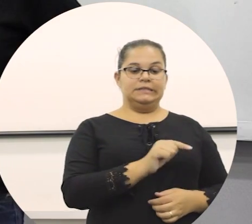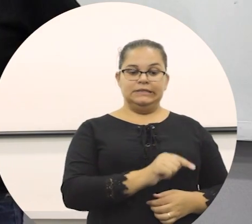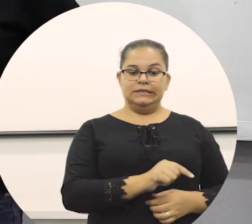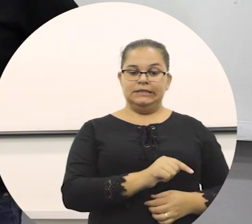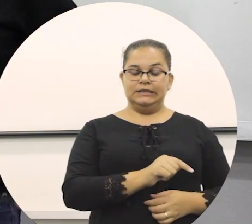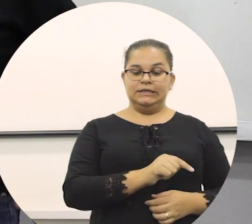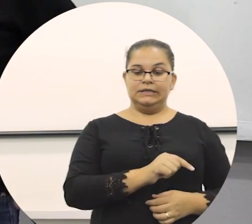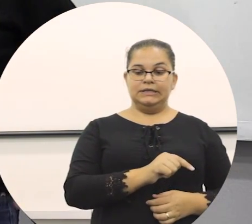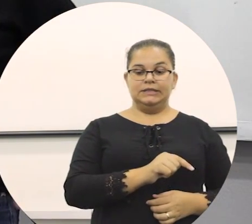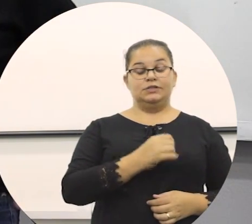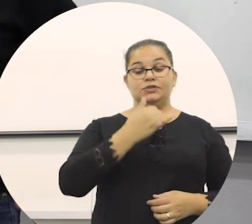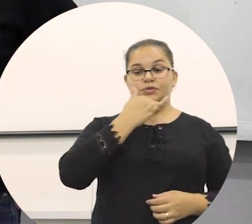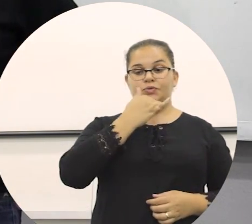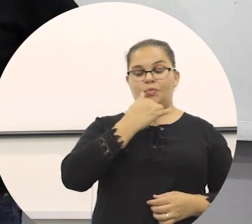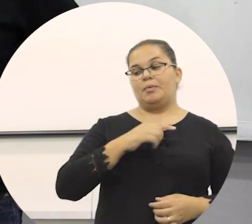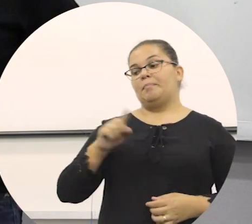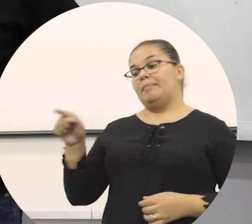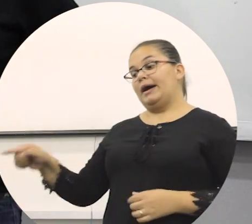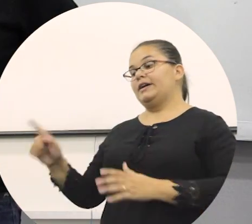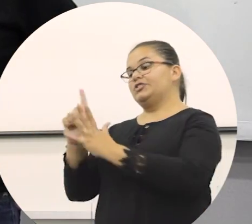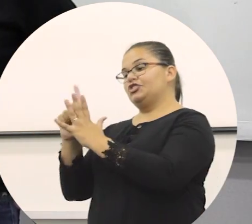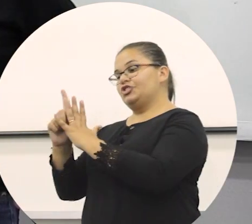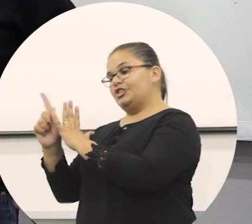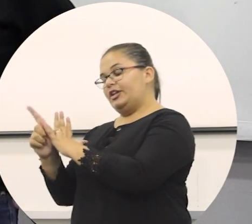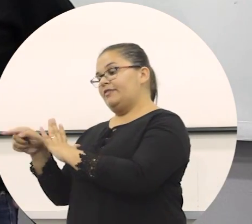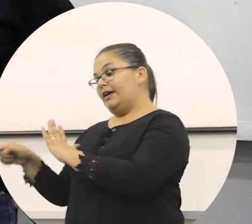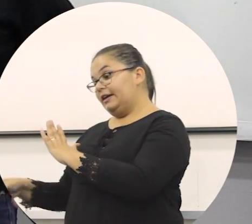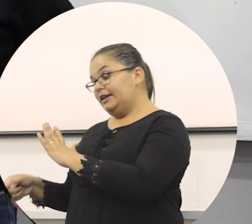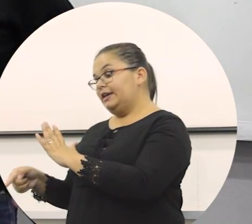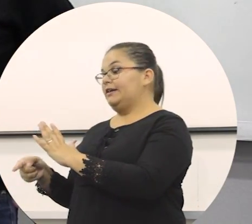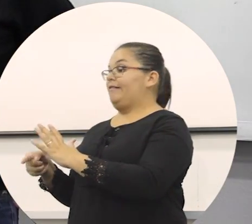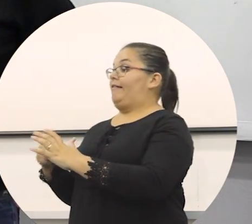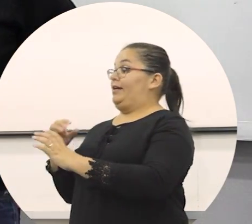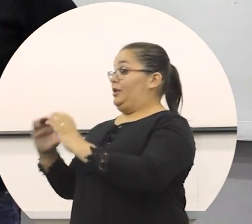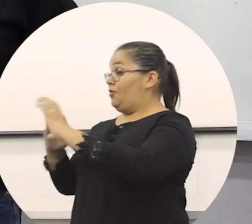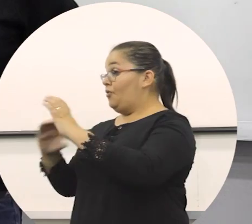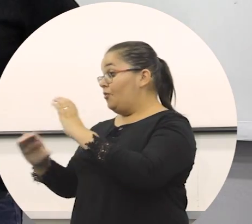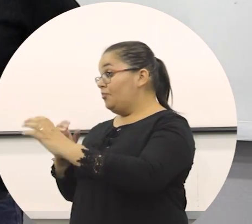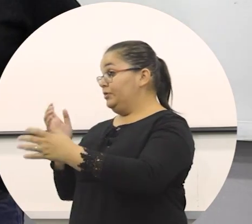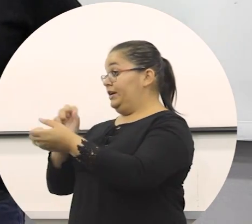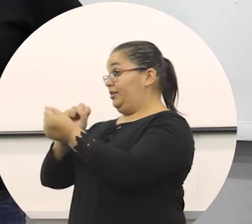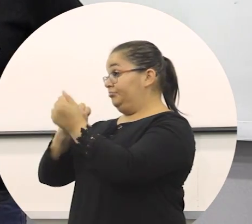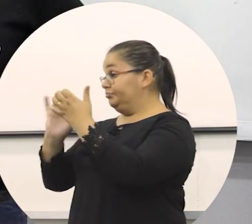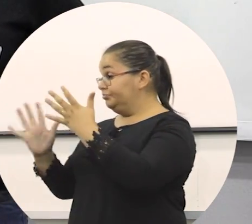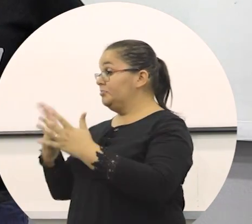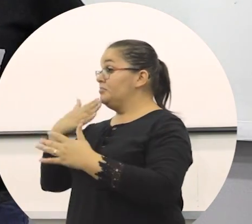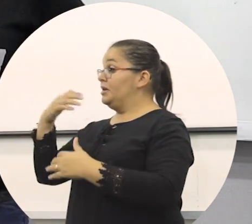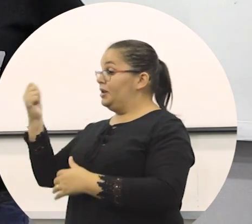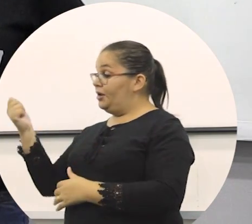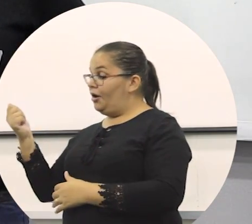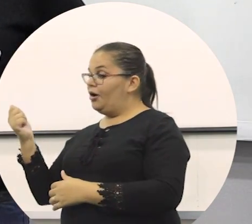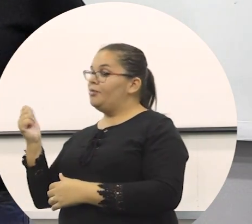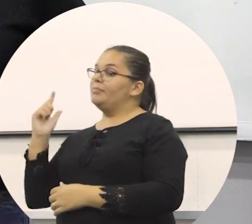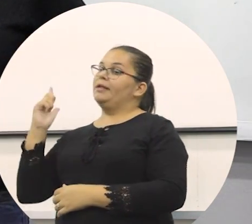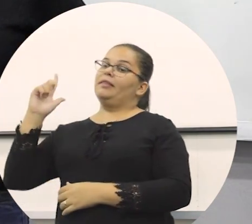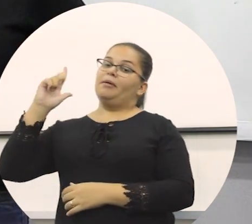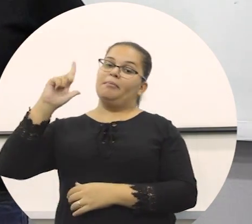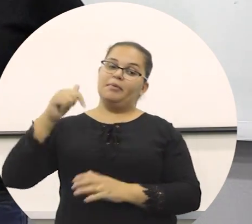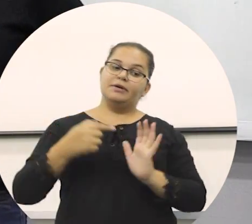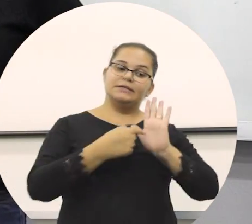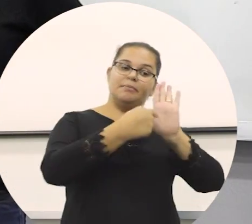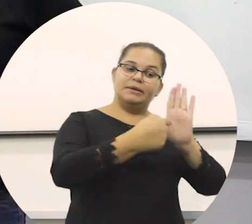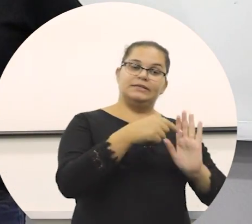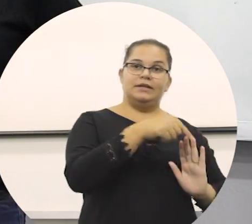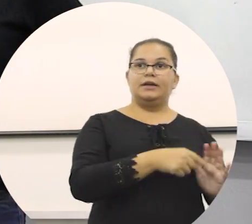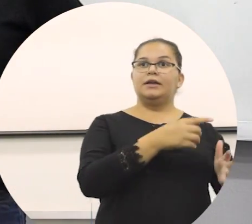a primeira língua, os gêneros na primeira língua, a situação de comunicação, para eu poder passar isso para a língua portuguesa. Mas por que